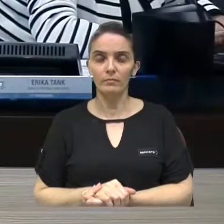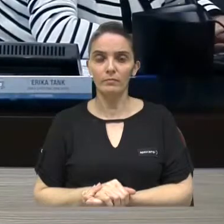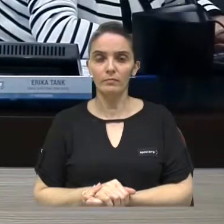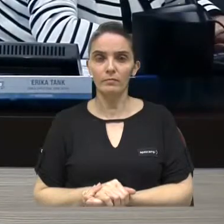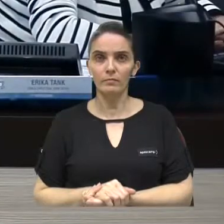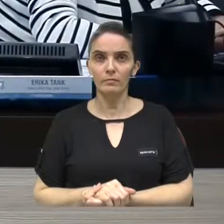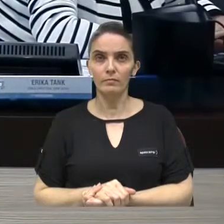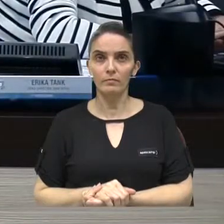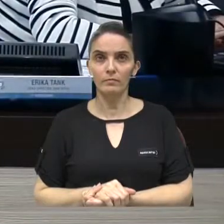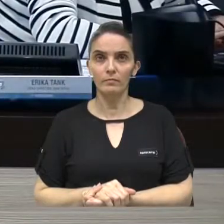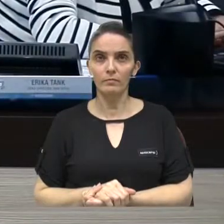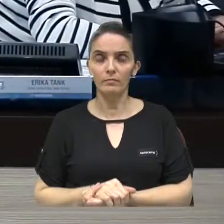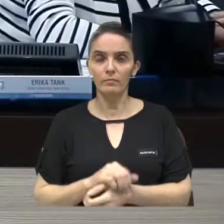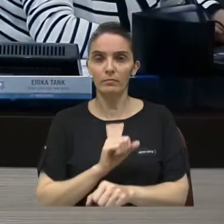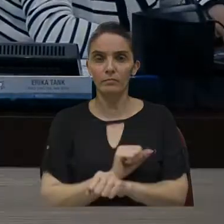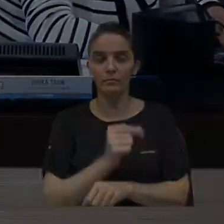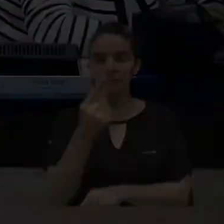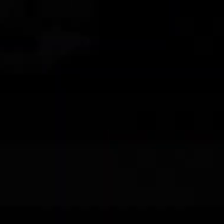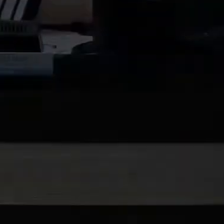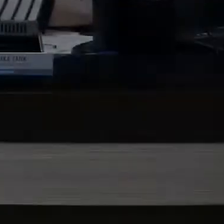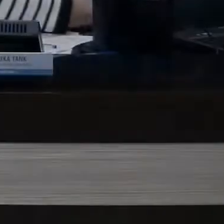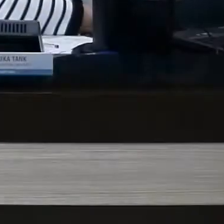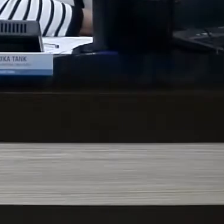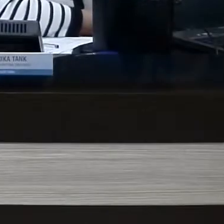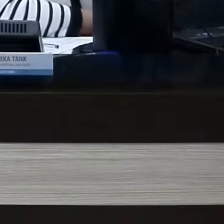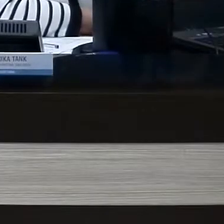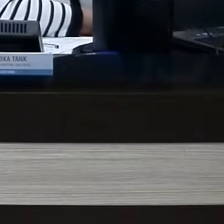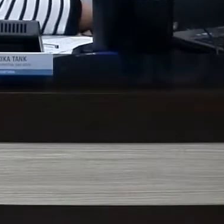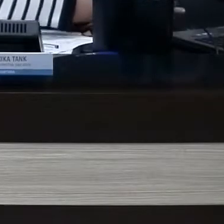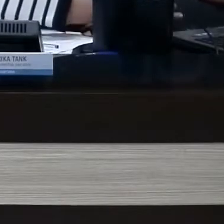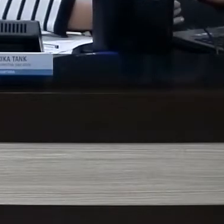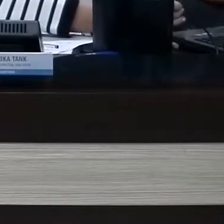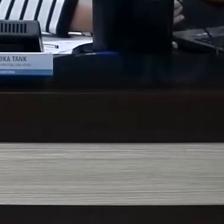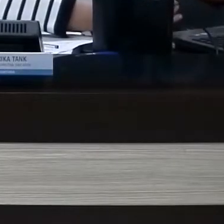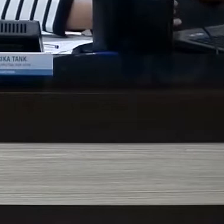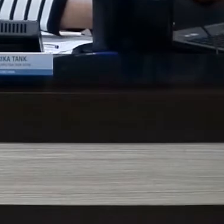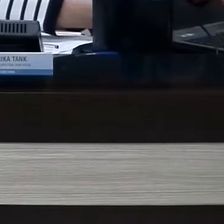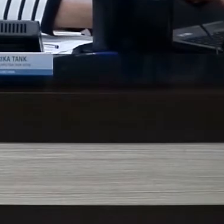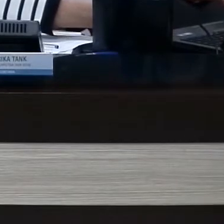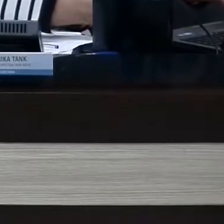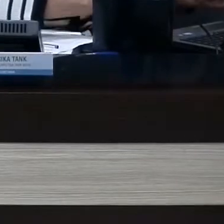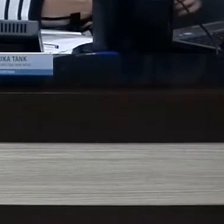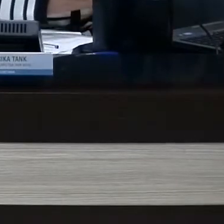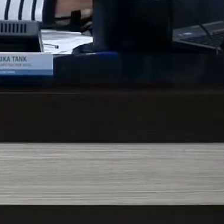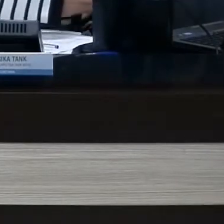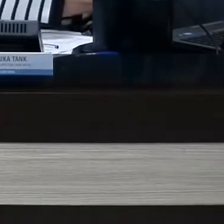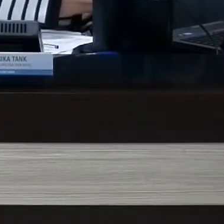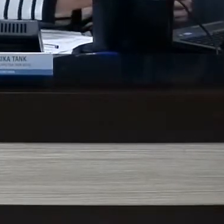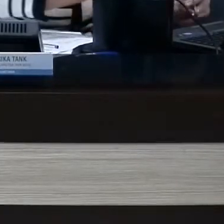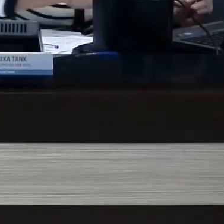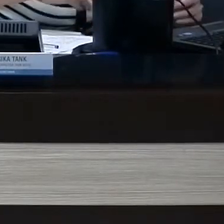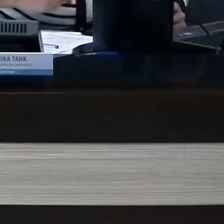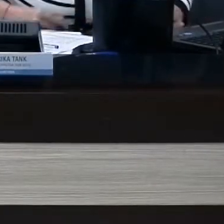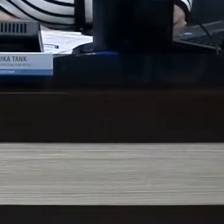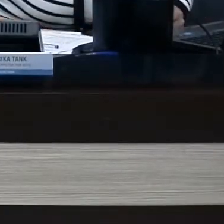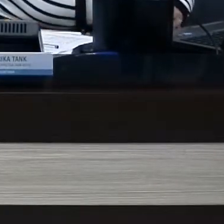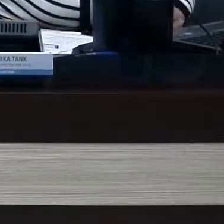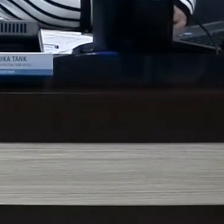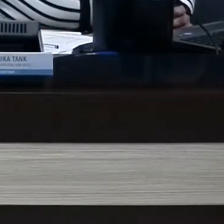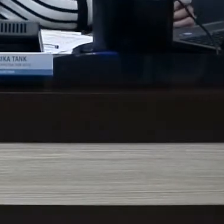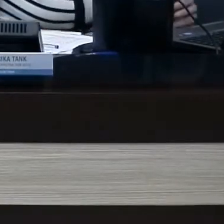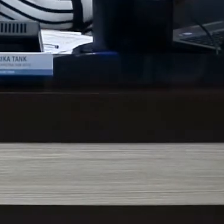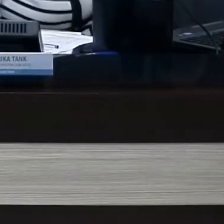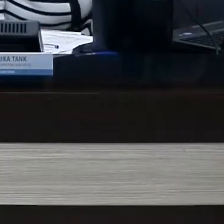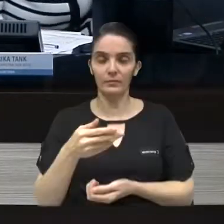A sessão está suspensa por um minuto. Reaberta. Senhor presidente, vai ser corrigido,